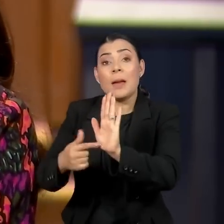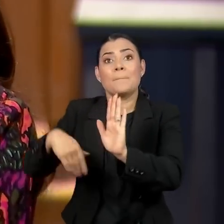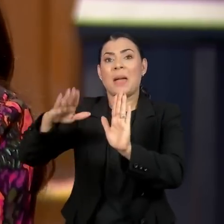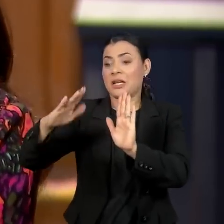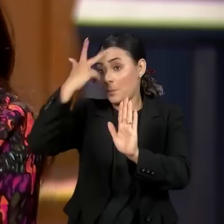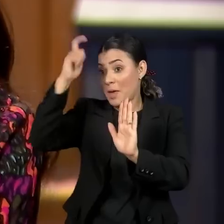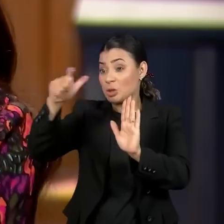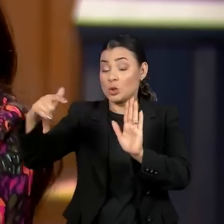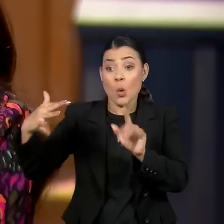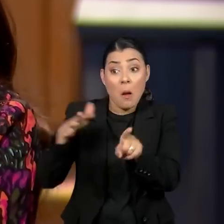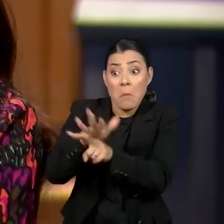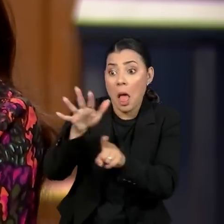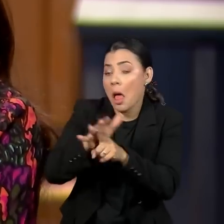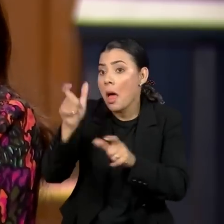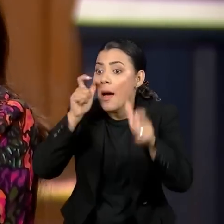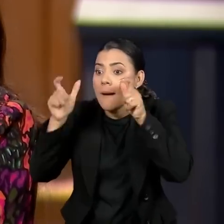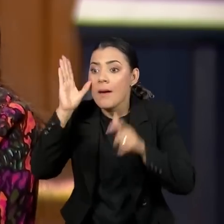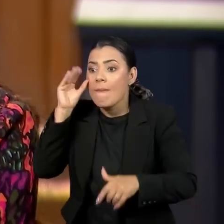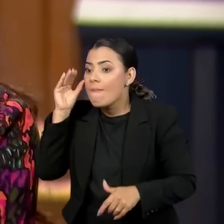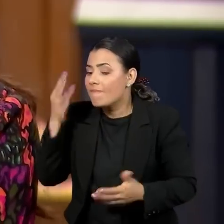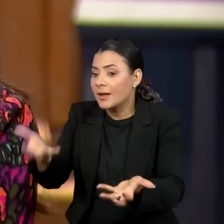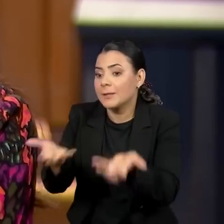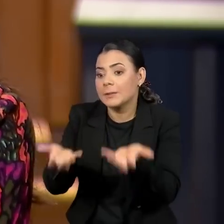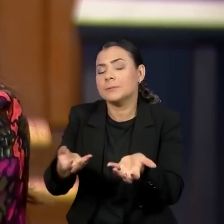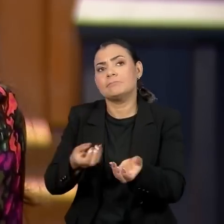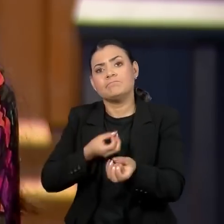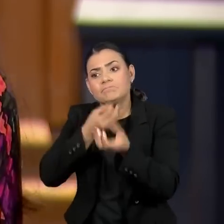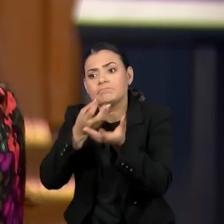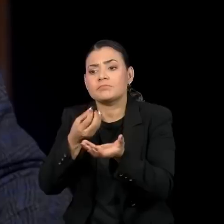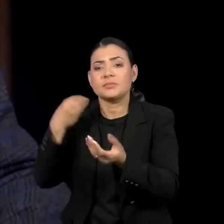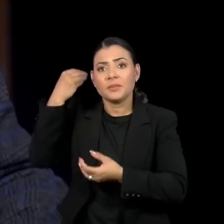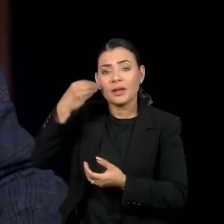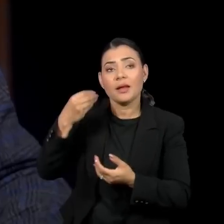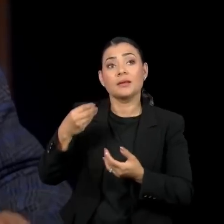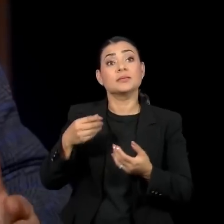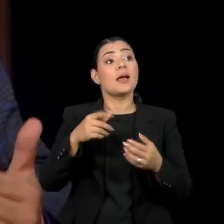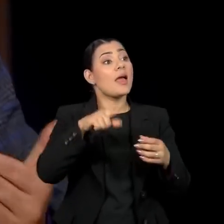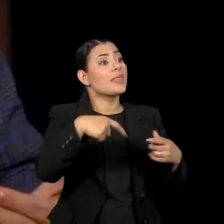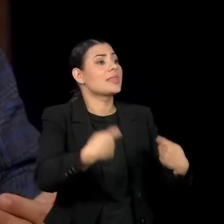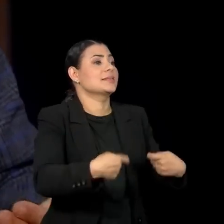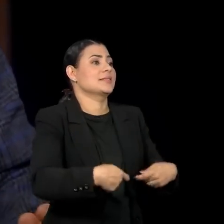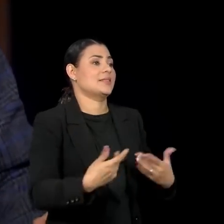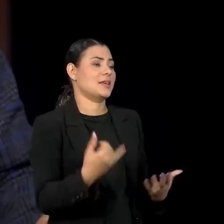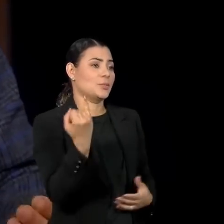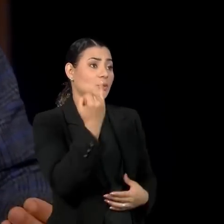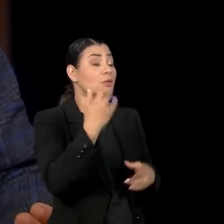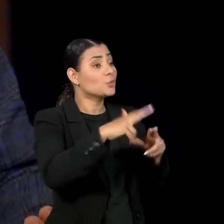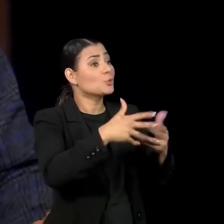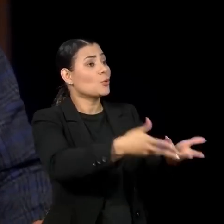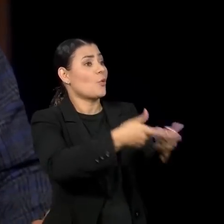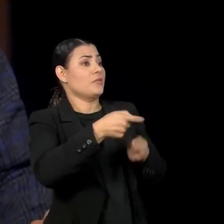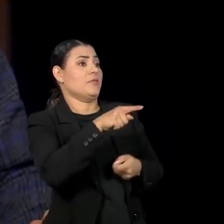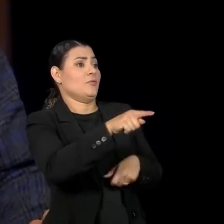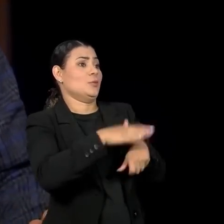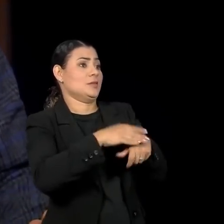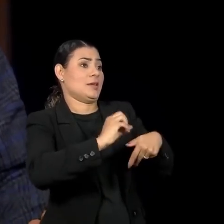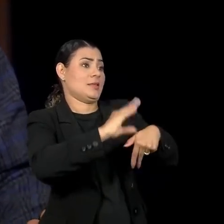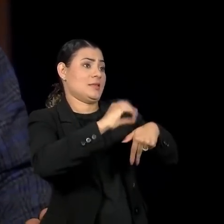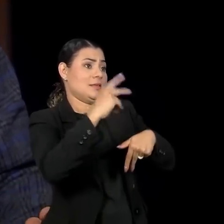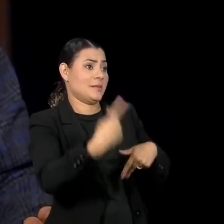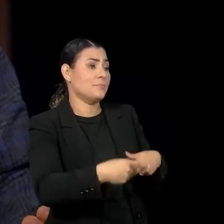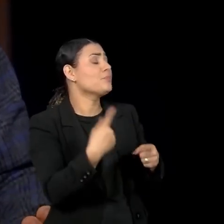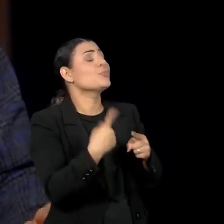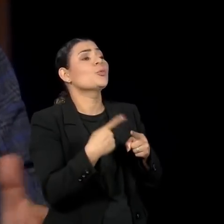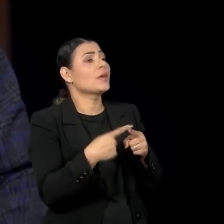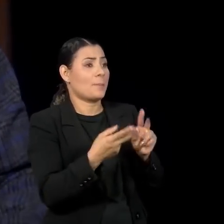que bombava de curiosidade, de relato. Então É uma necessidade enorme, por isso que eu quis trazer você aqui na TV Cultura. É uma